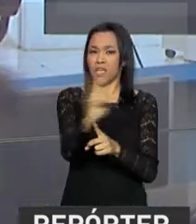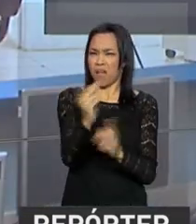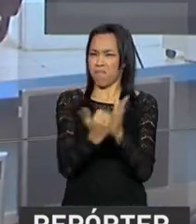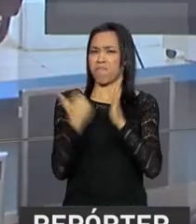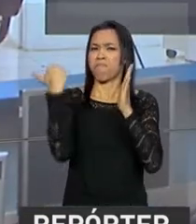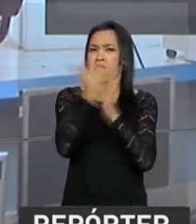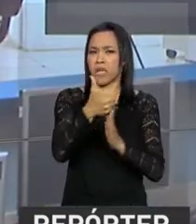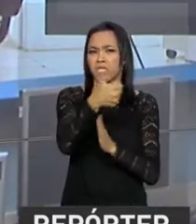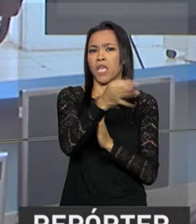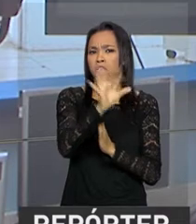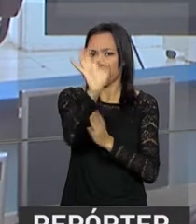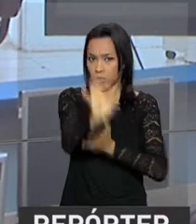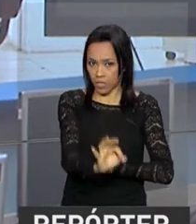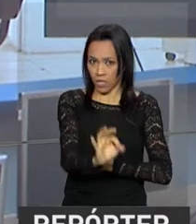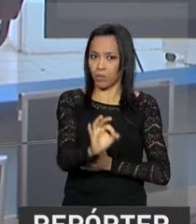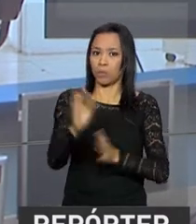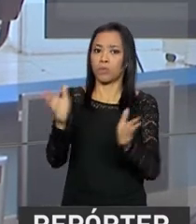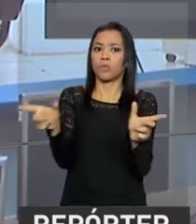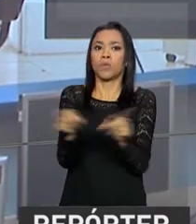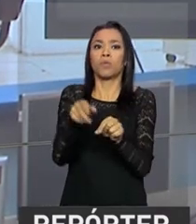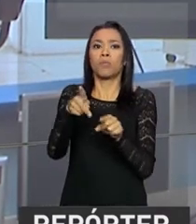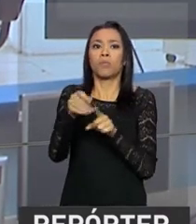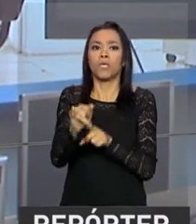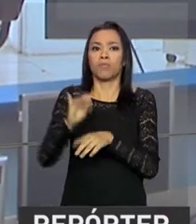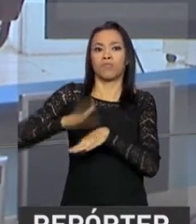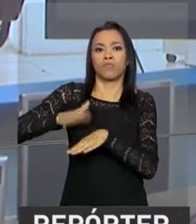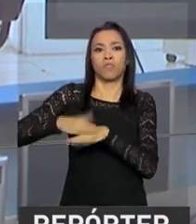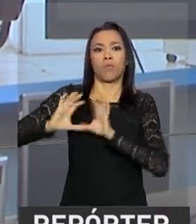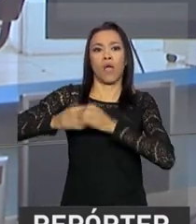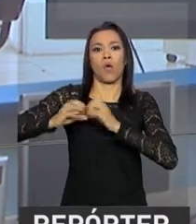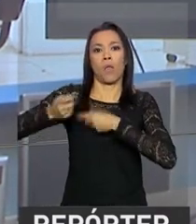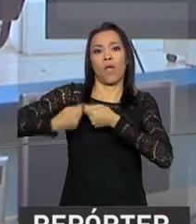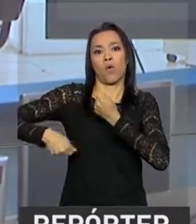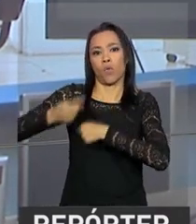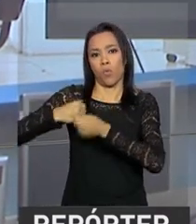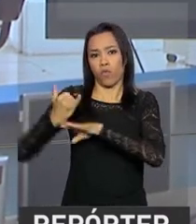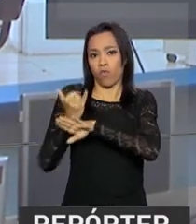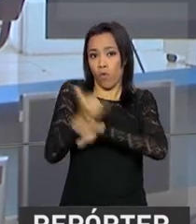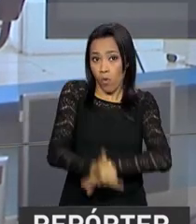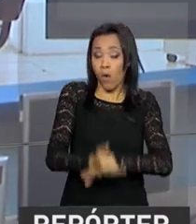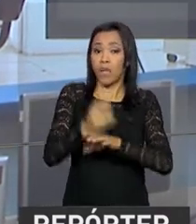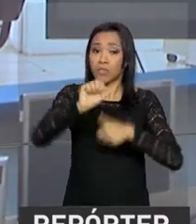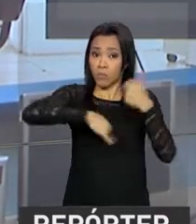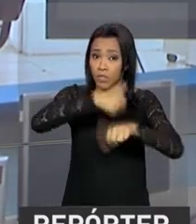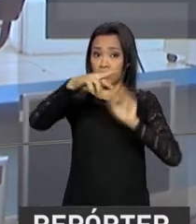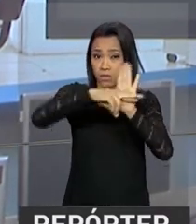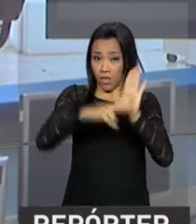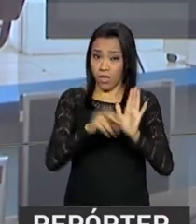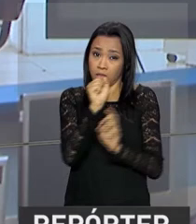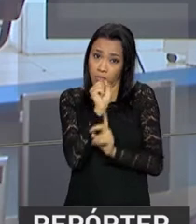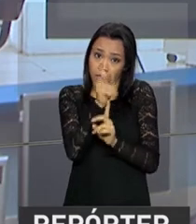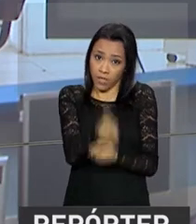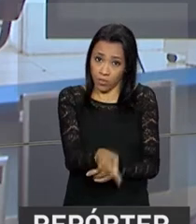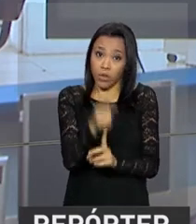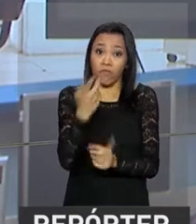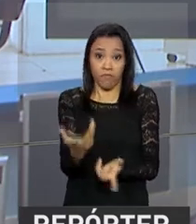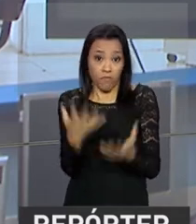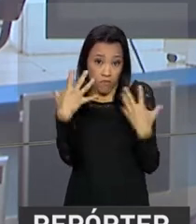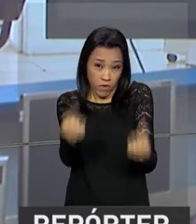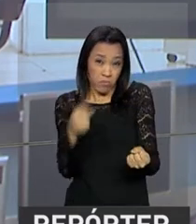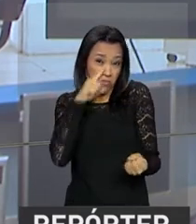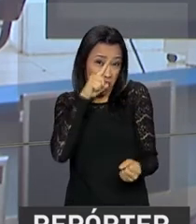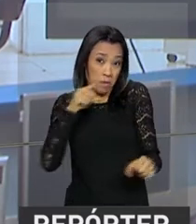por cento do pib segundo a equipe econômica na terceira reportagem sobre a reforma da previdência social vamos falar sobre o risco que existe